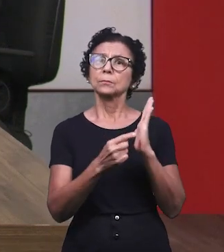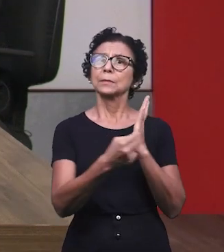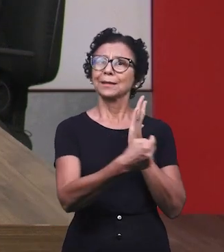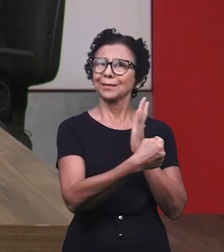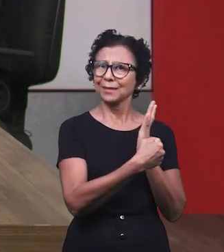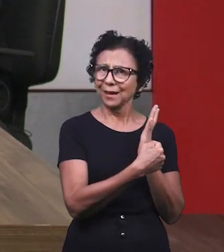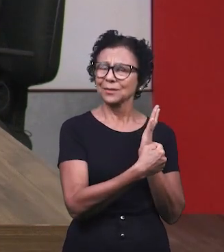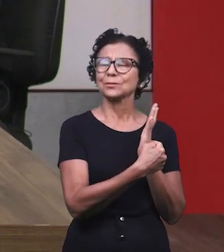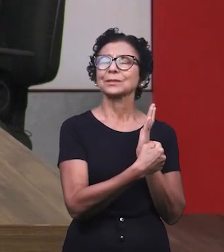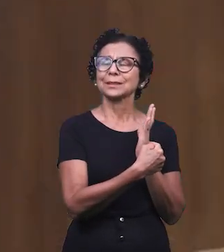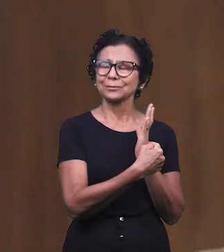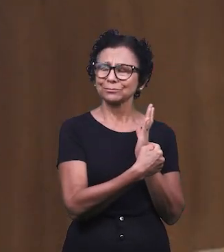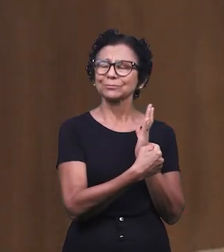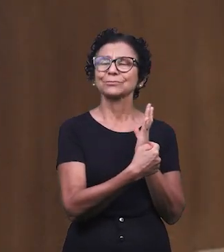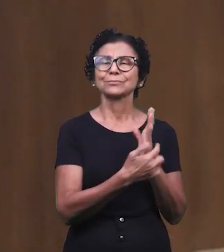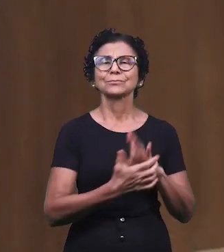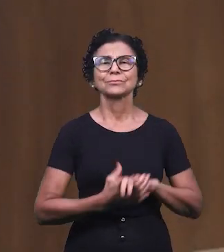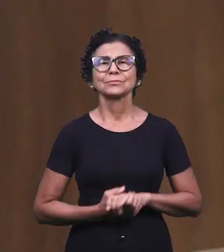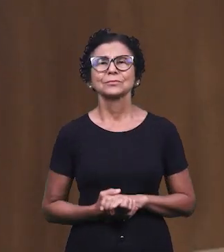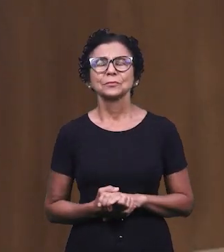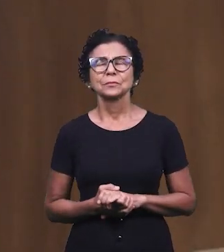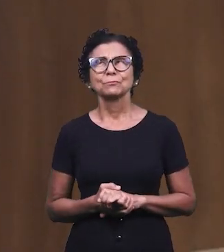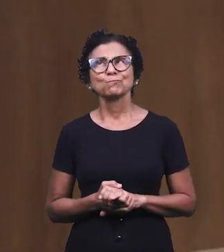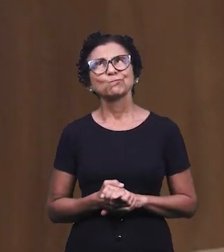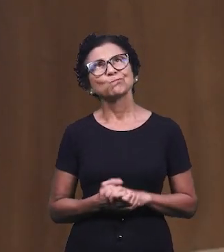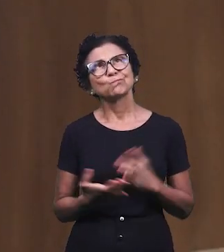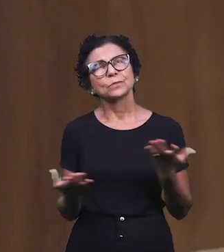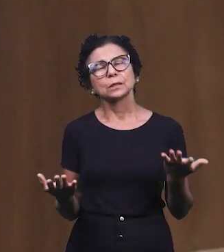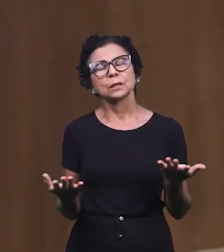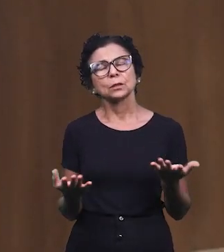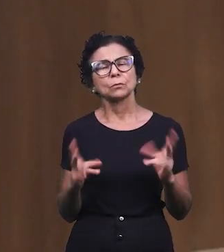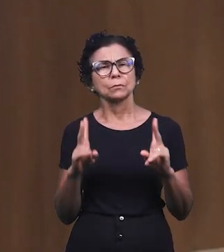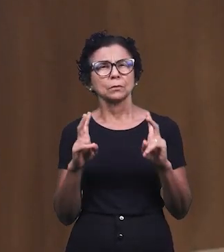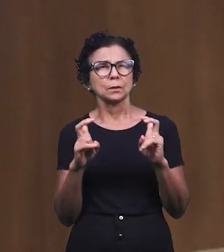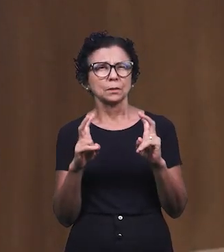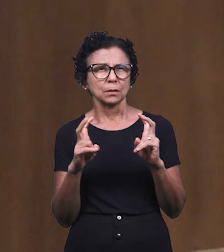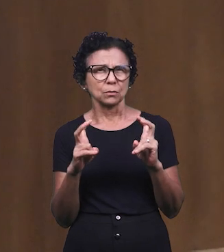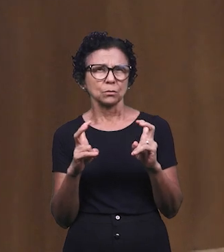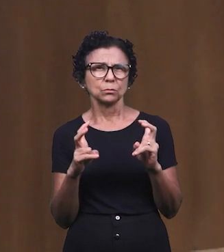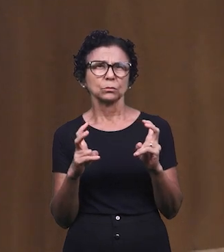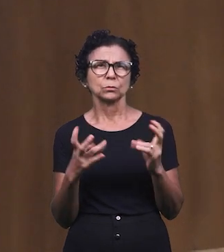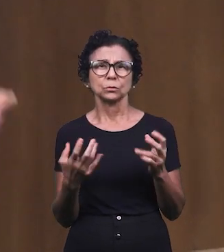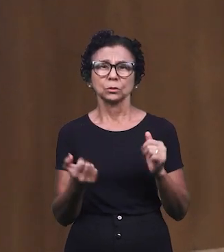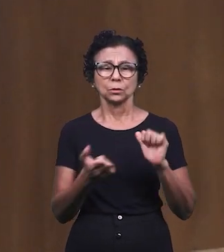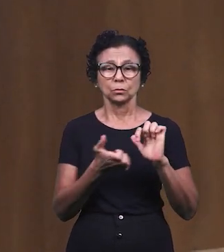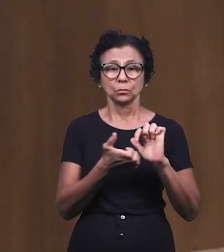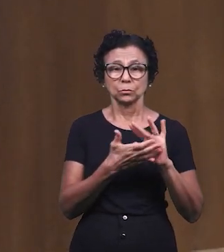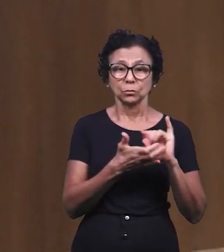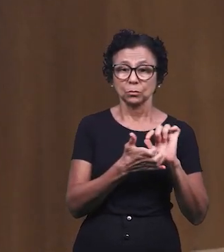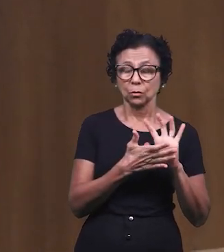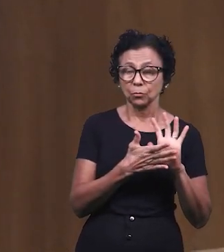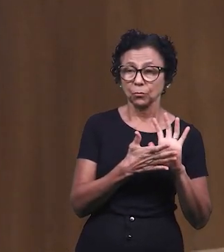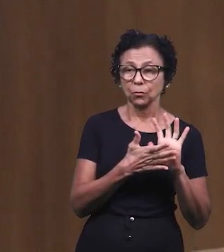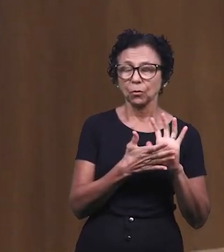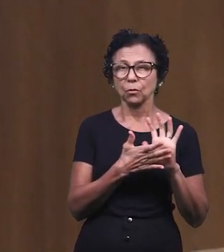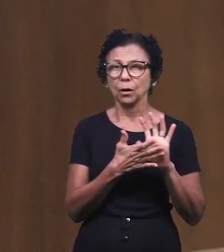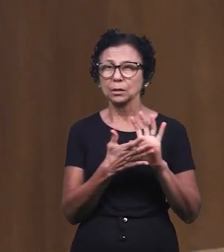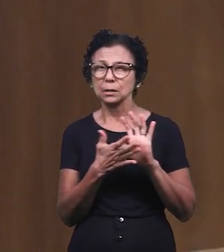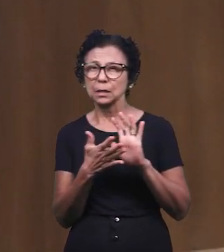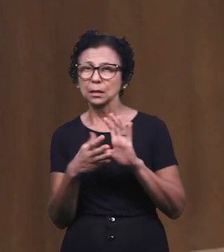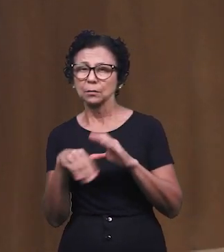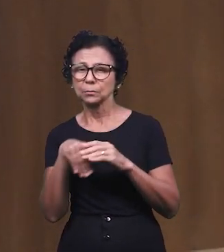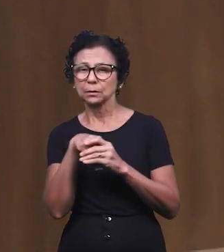são cheios, né, de metáforas. Então, eu imagino que esse assunto, sempre que a gente falar de louvor, a gente vai acabar trazendo um pouquinho